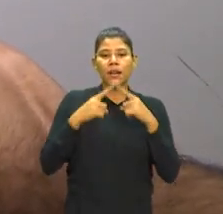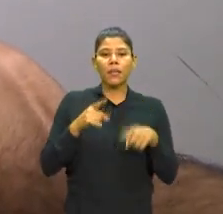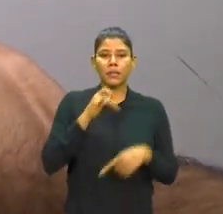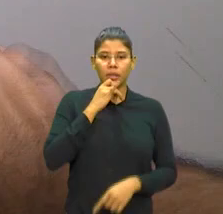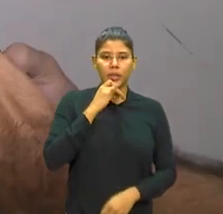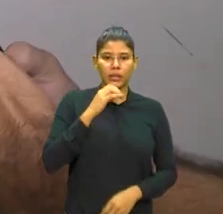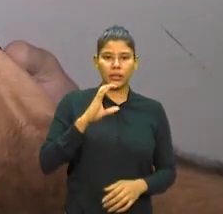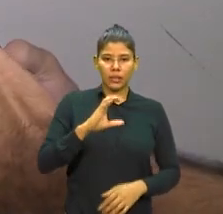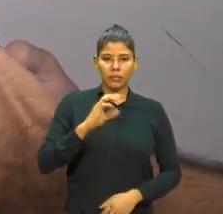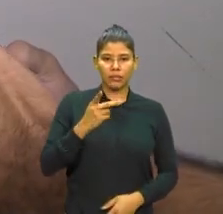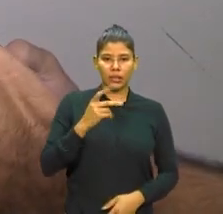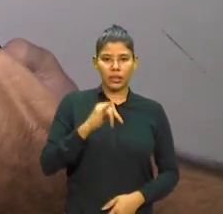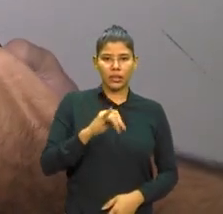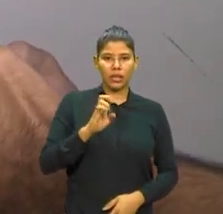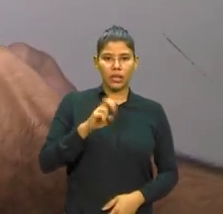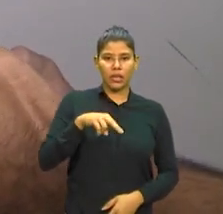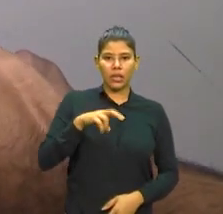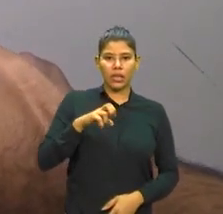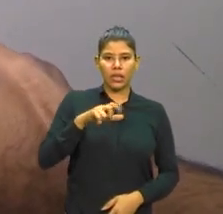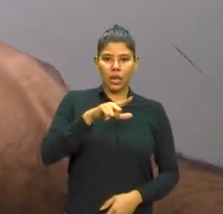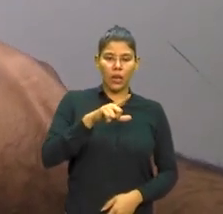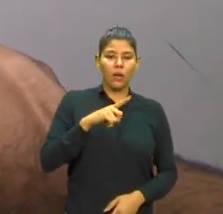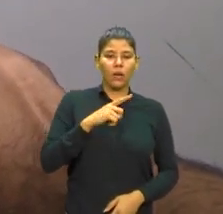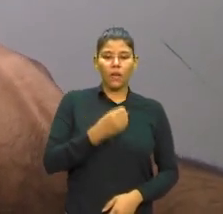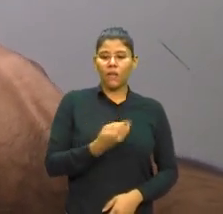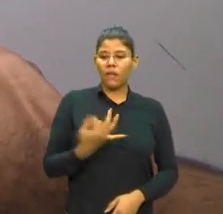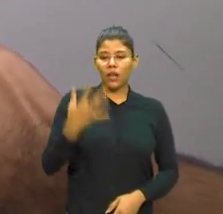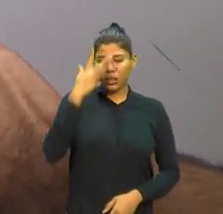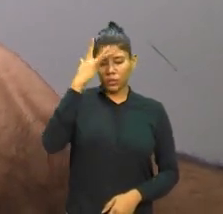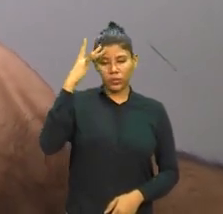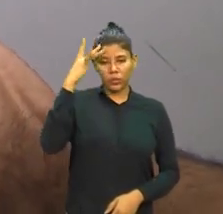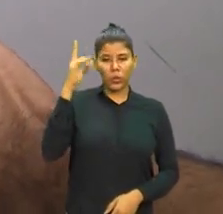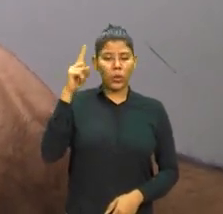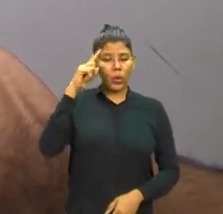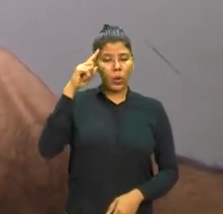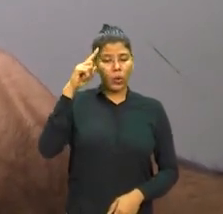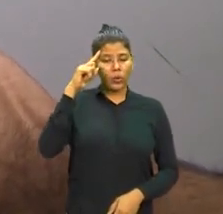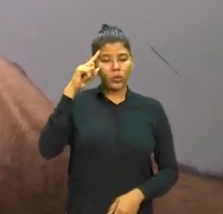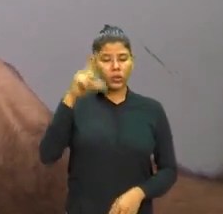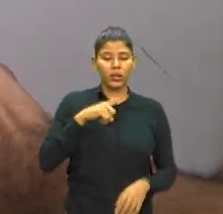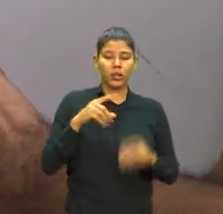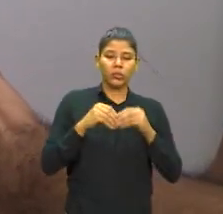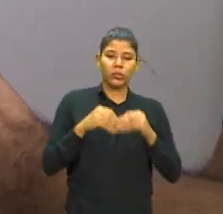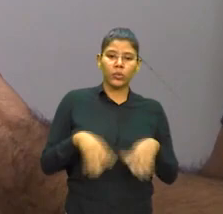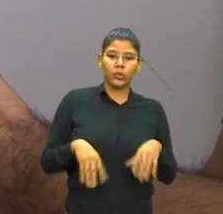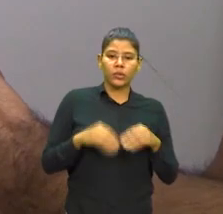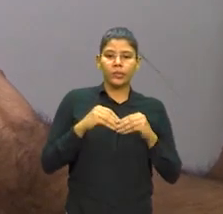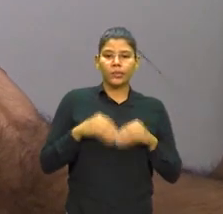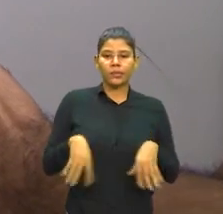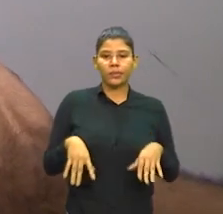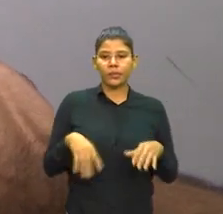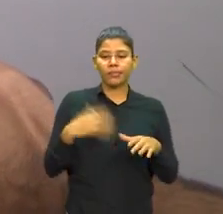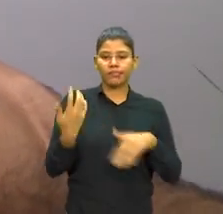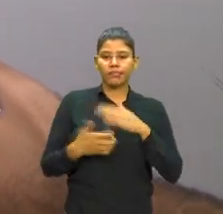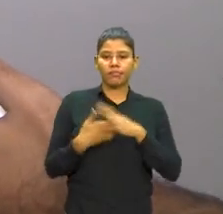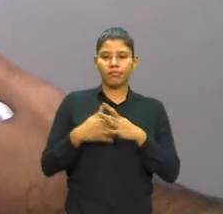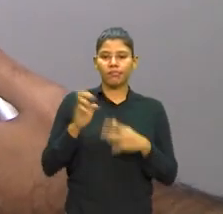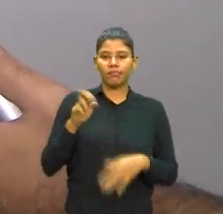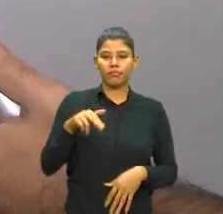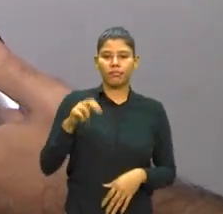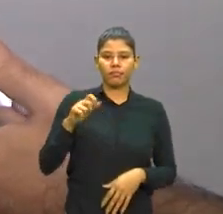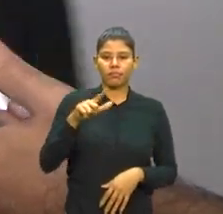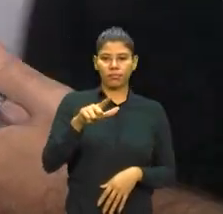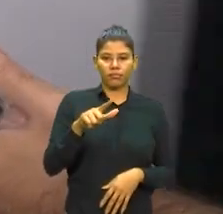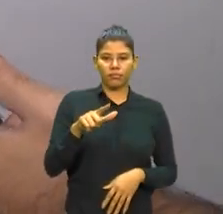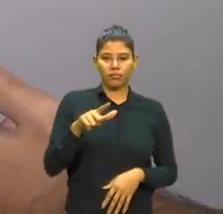enel tá aqui ó onde milhares de consumidor são todo dia prejudicado entendeu no Estado do Ceará por essa empresa que não